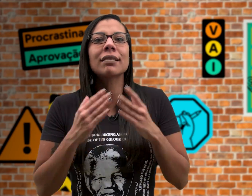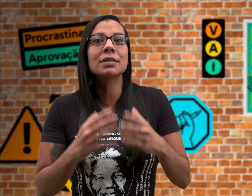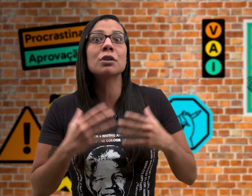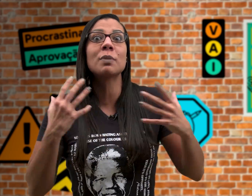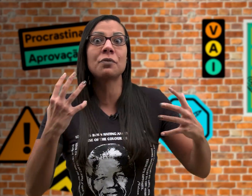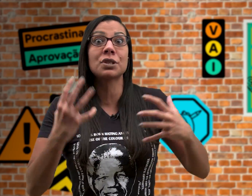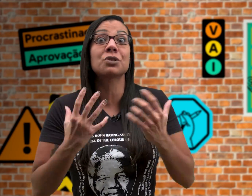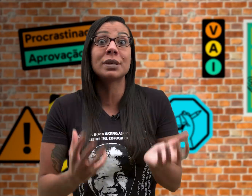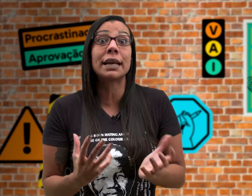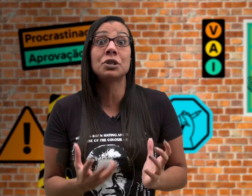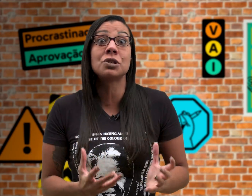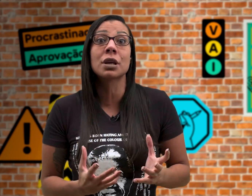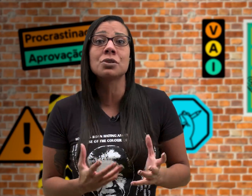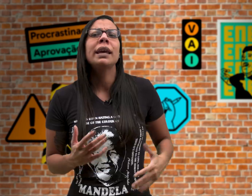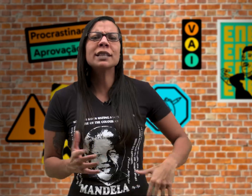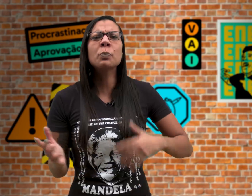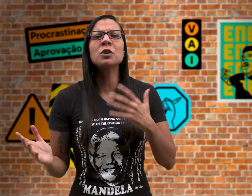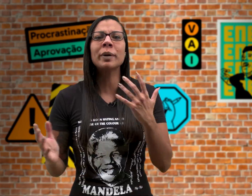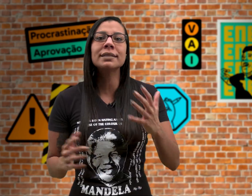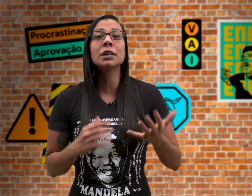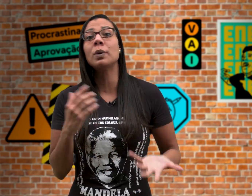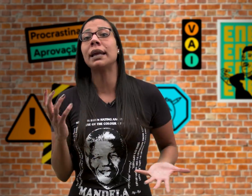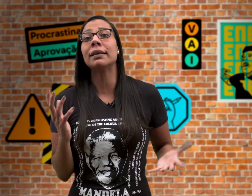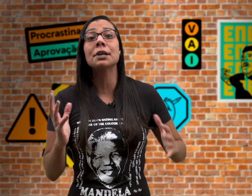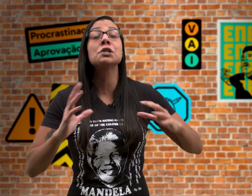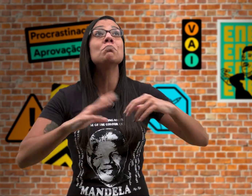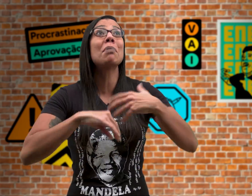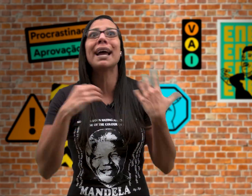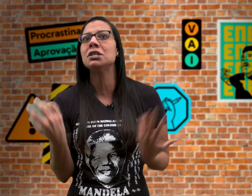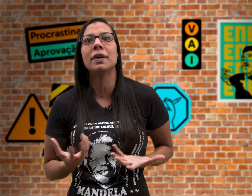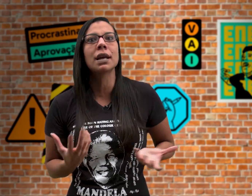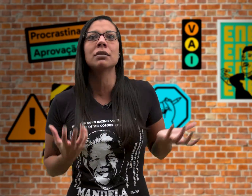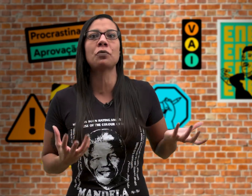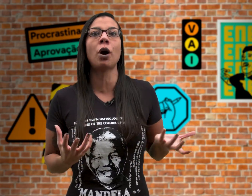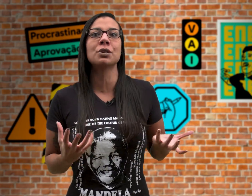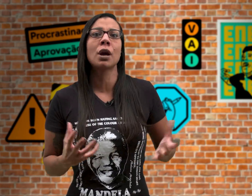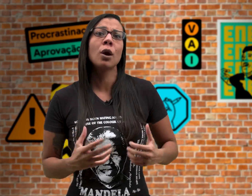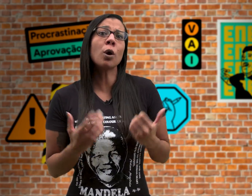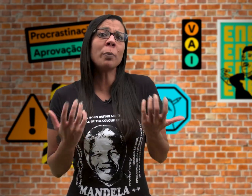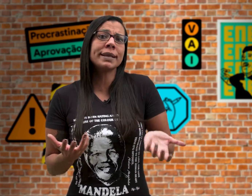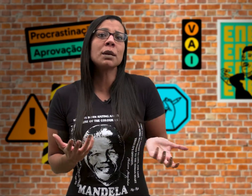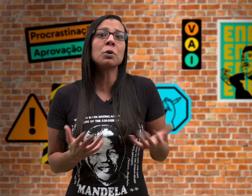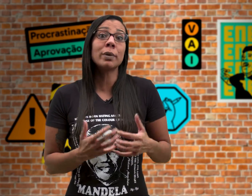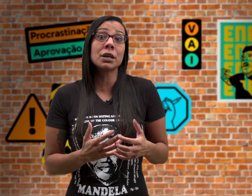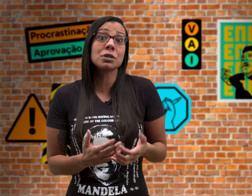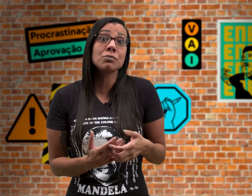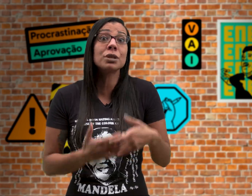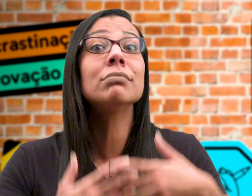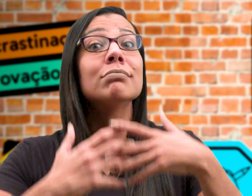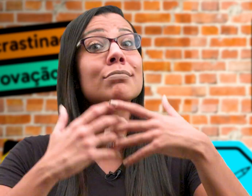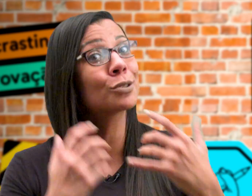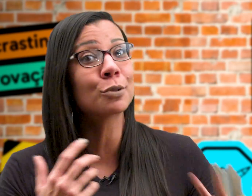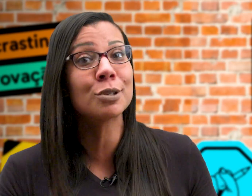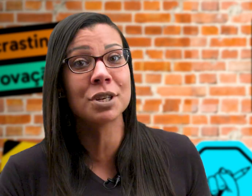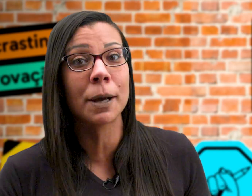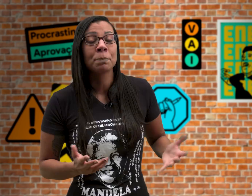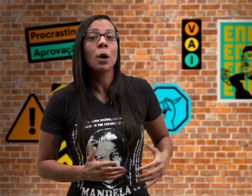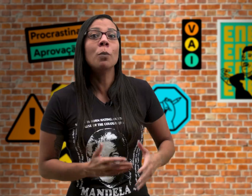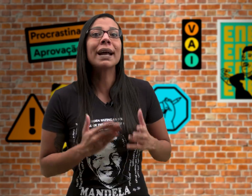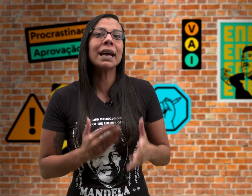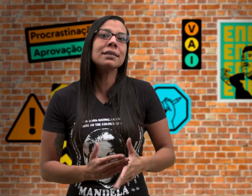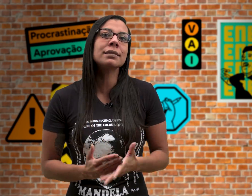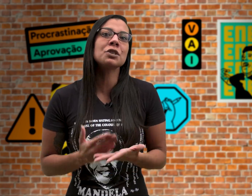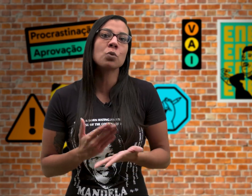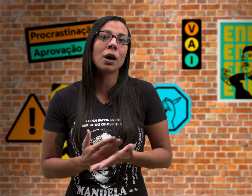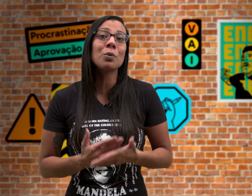prestar atenção nas manifestações artísticas? Isso pode aparecer no Enem das mais variadas formas, como por exemplo numa questão de sociologia,